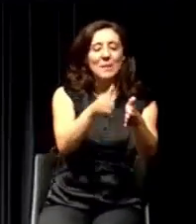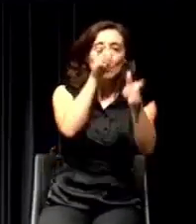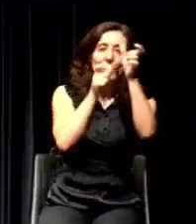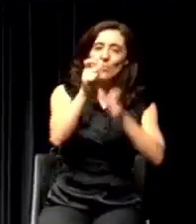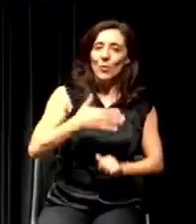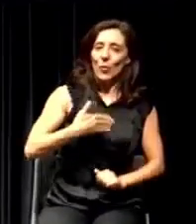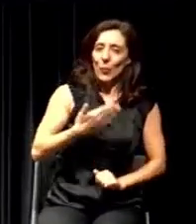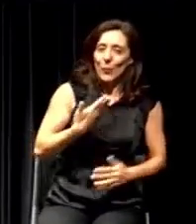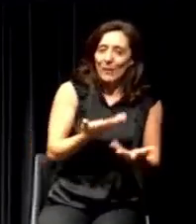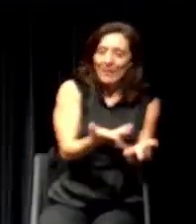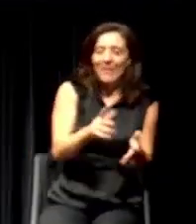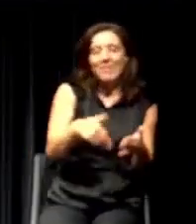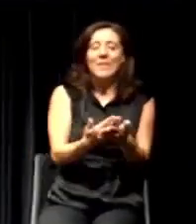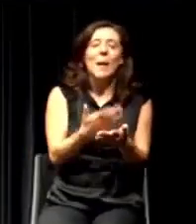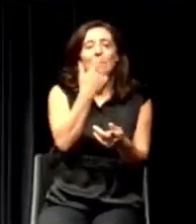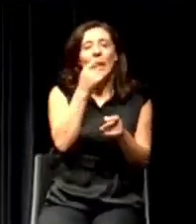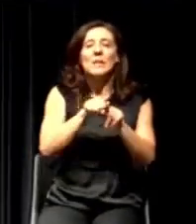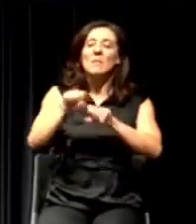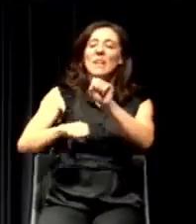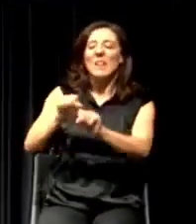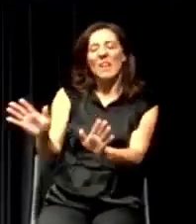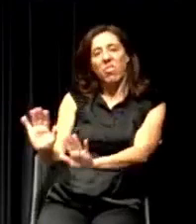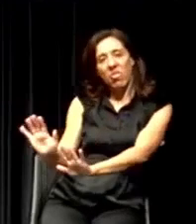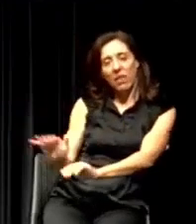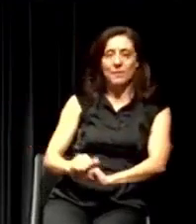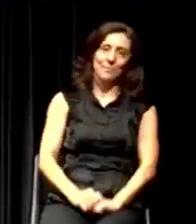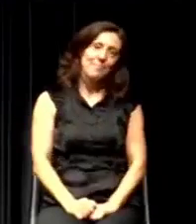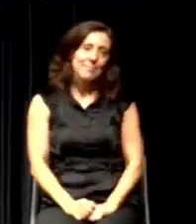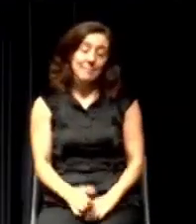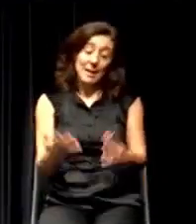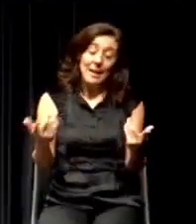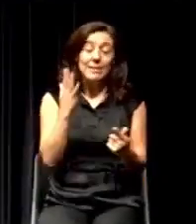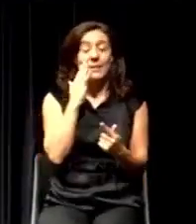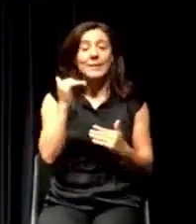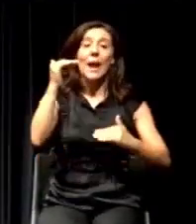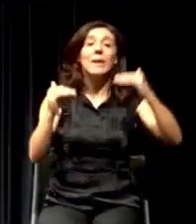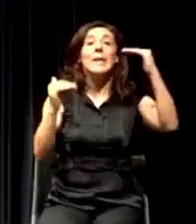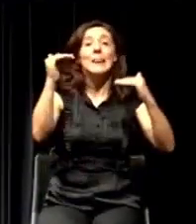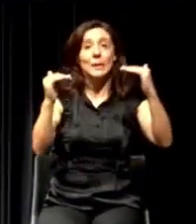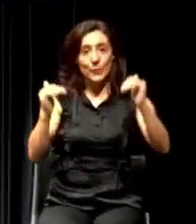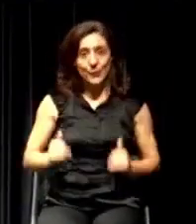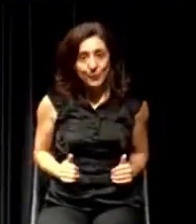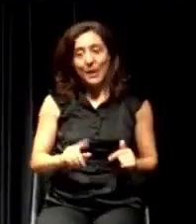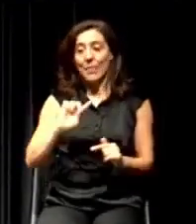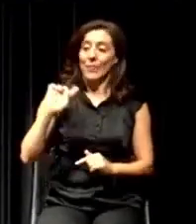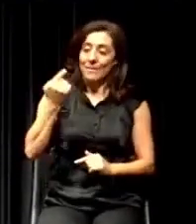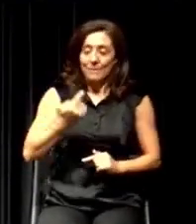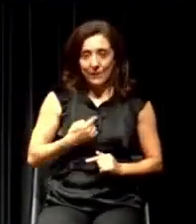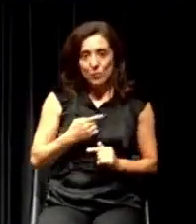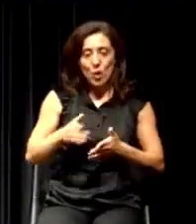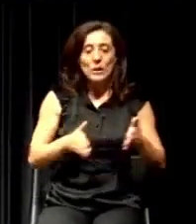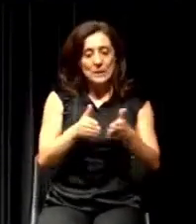ninguém e incentivar o uso da bicicleta e portanto encontrar equilíbrio é importante devemos estar realmente